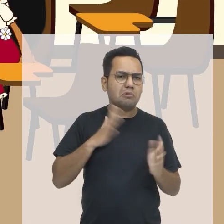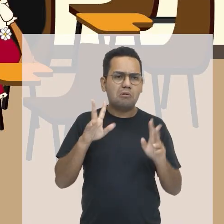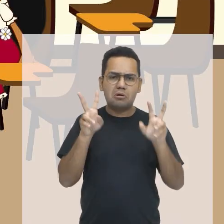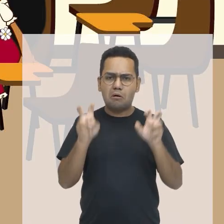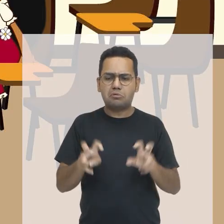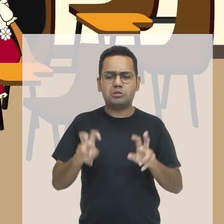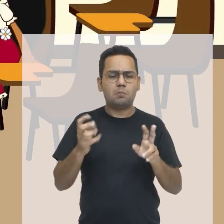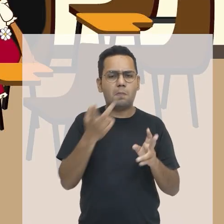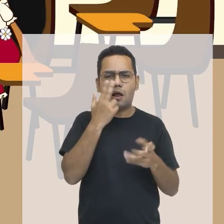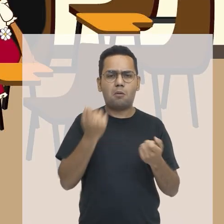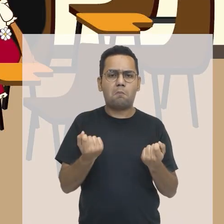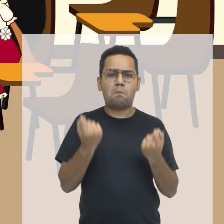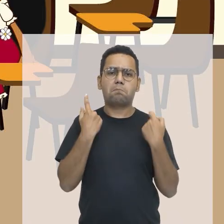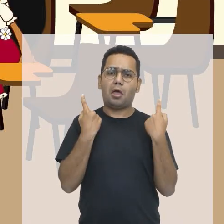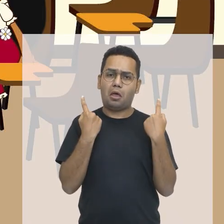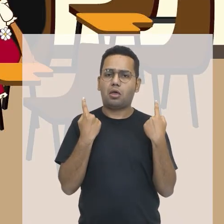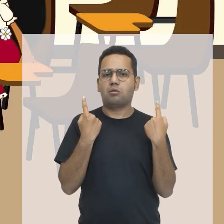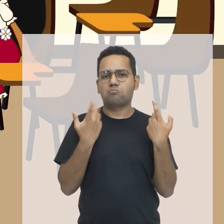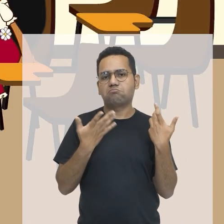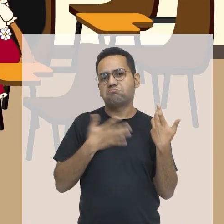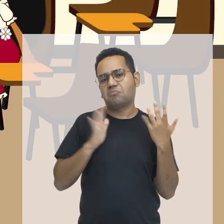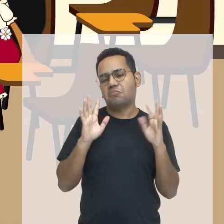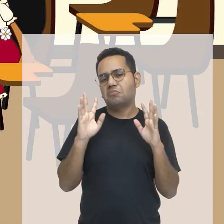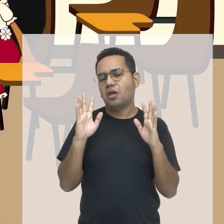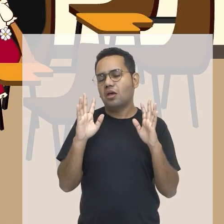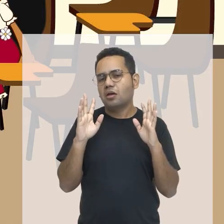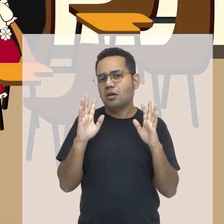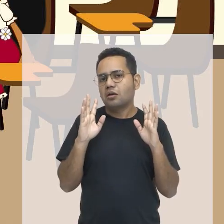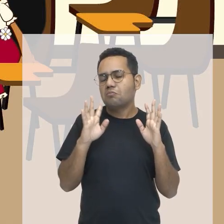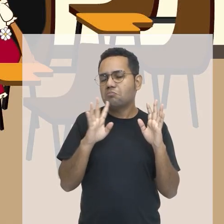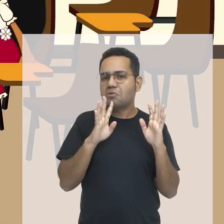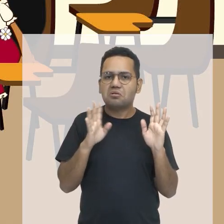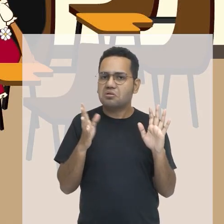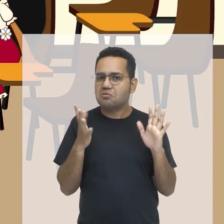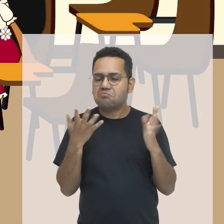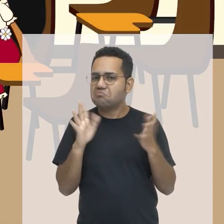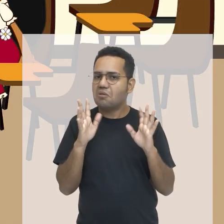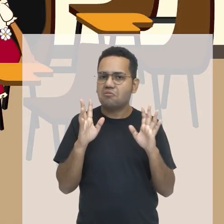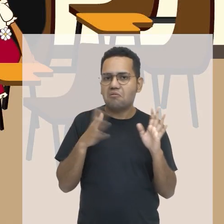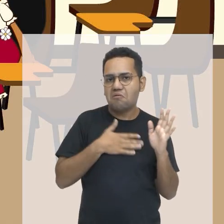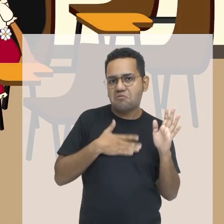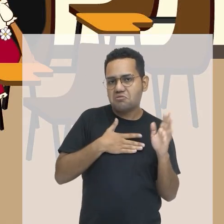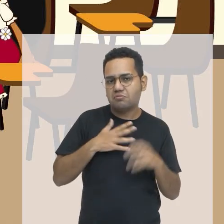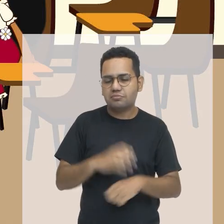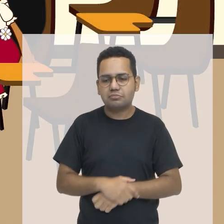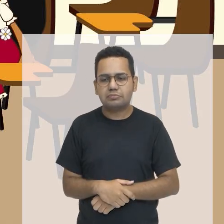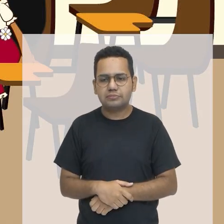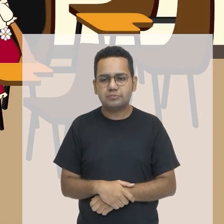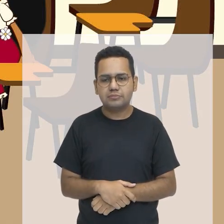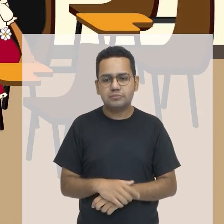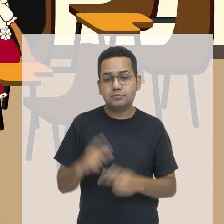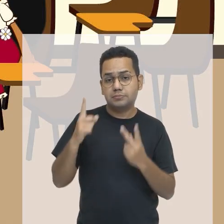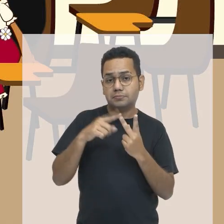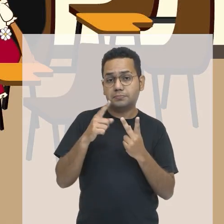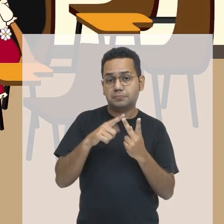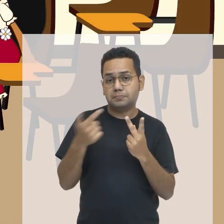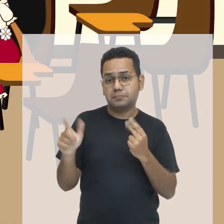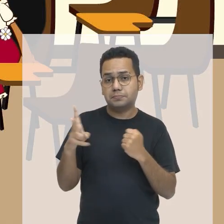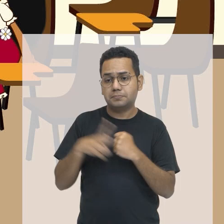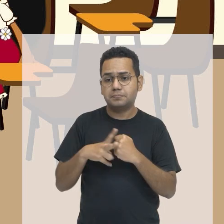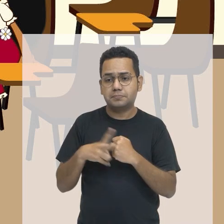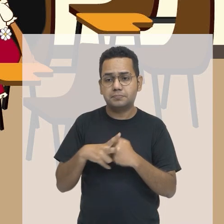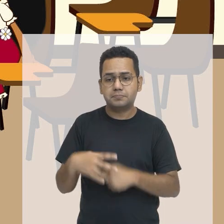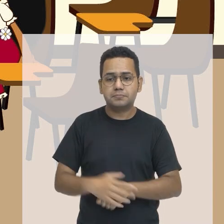satisfeito com o que está ouvindo, então ele dá esses sinais. Isso é uma característica de linguagem não verbal. Então linguagem não verbal. Non-verbal